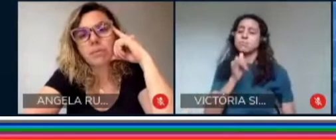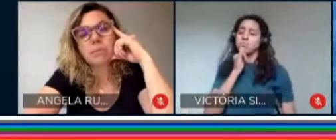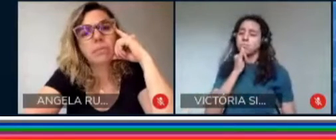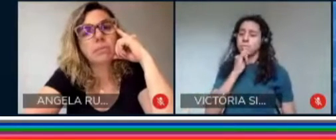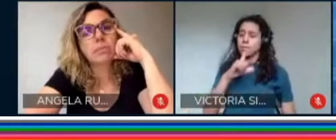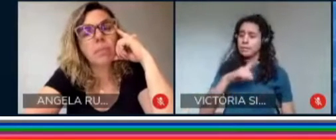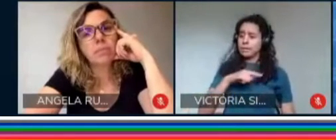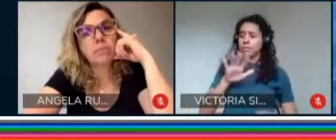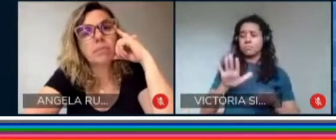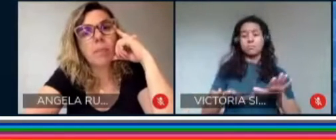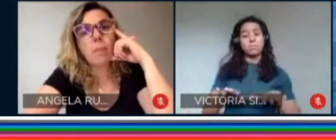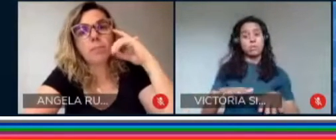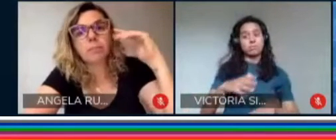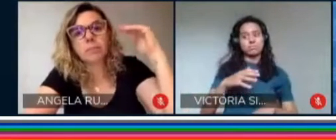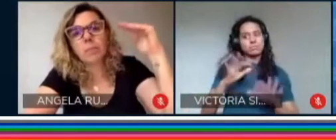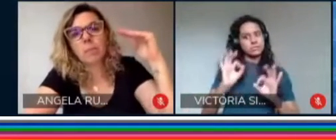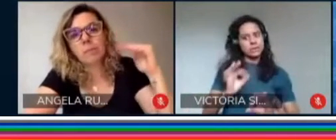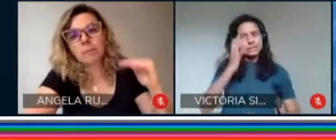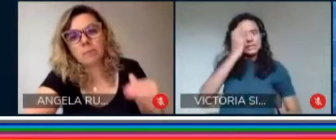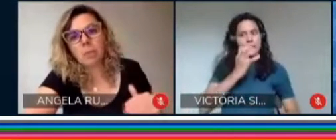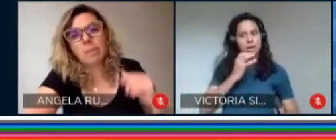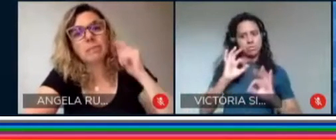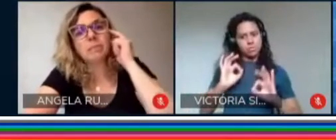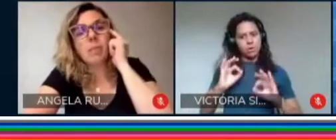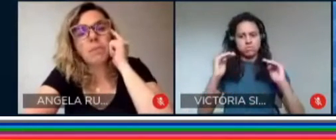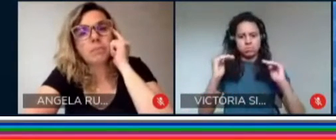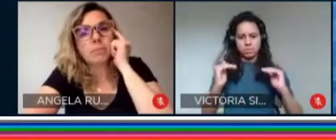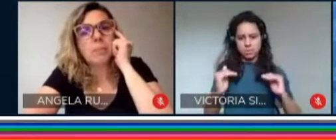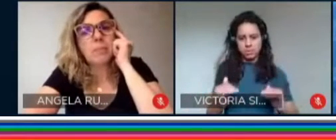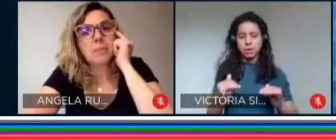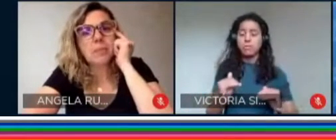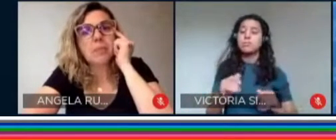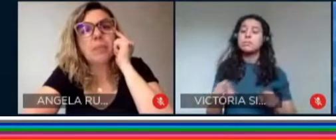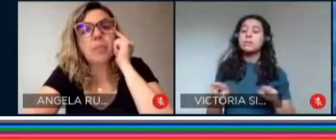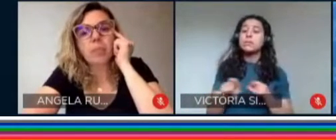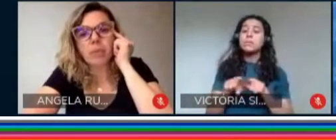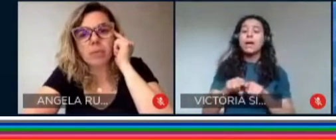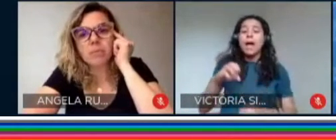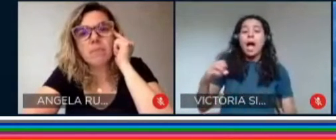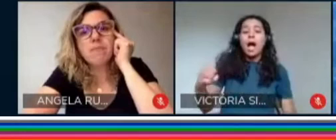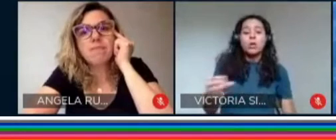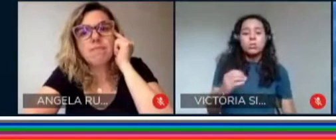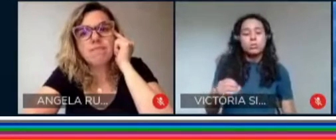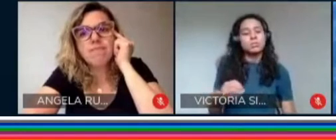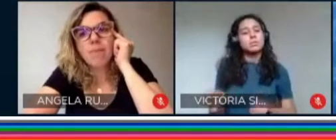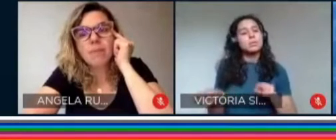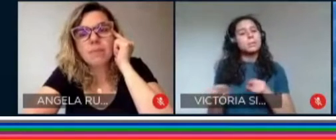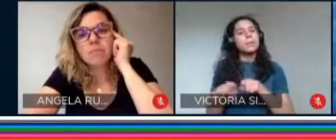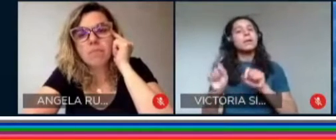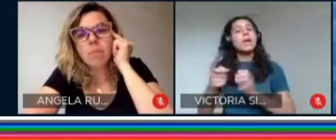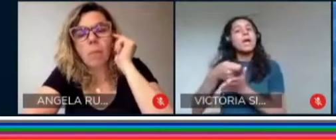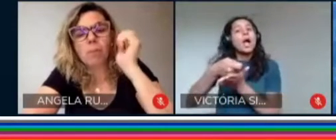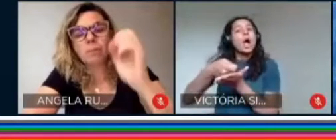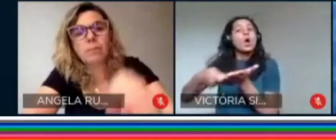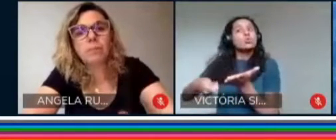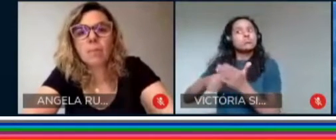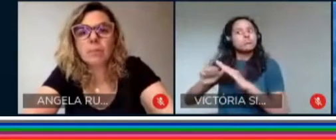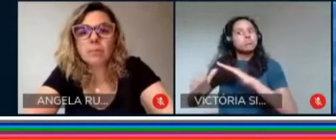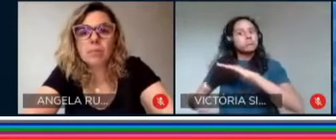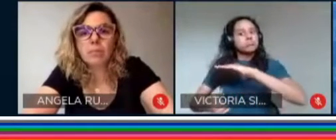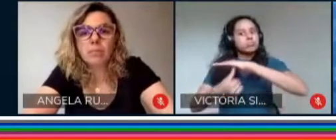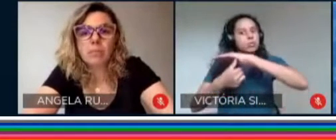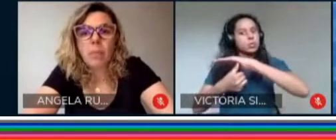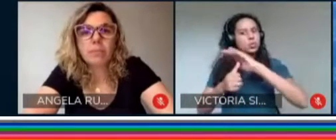a atualidade da fonte de informação, a autoridade de quem fala, a confiabilidade de quem fala, né? Porque não é